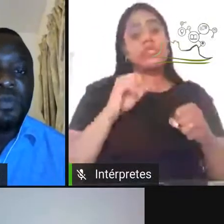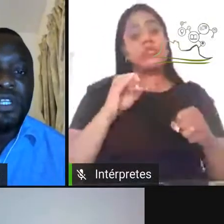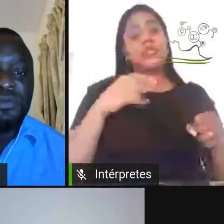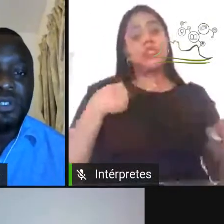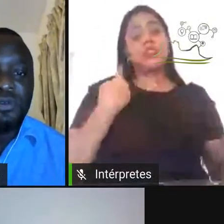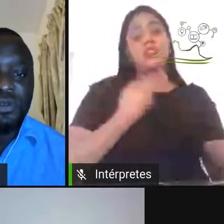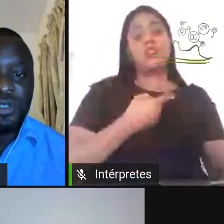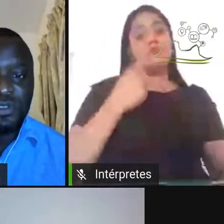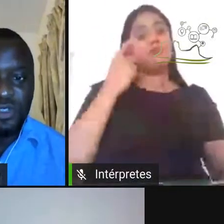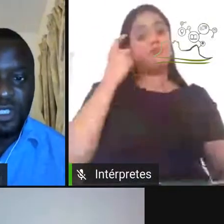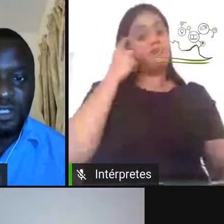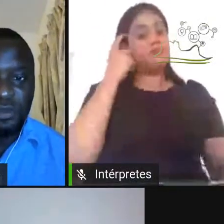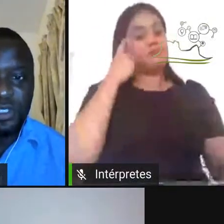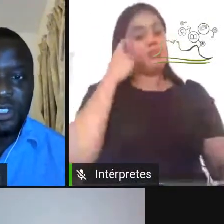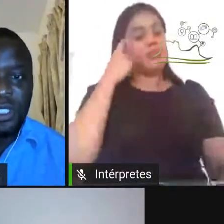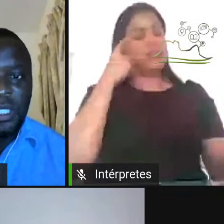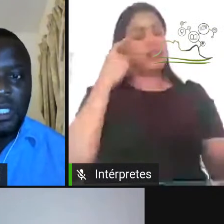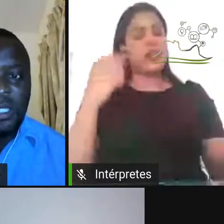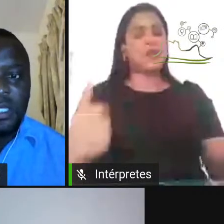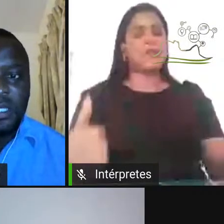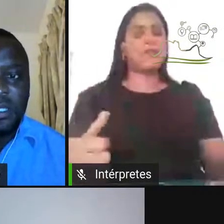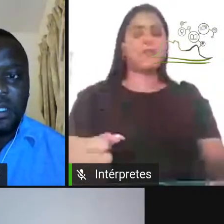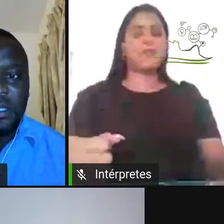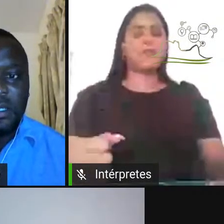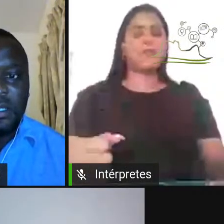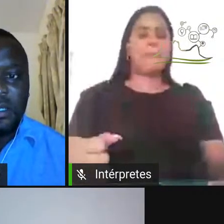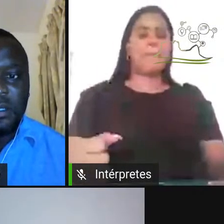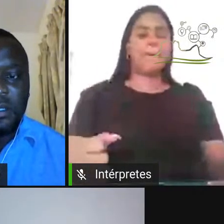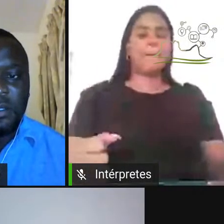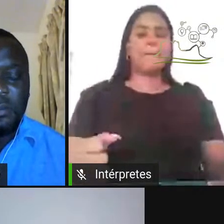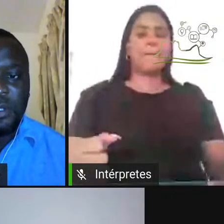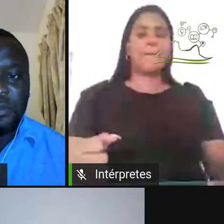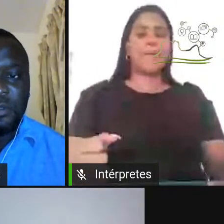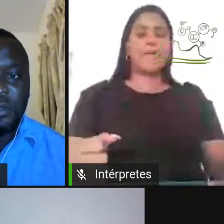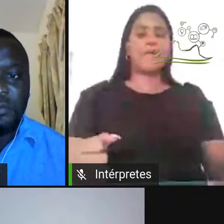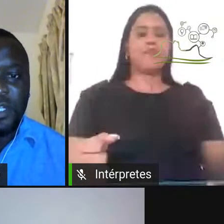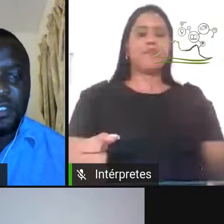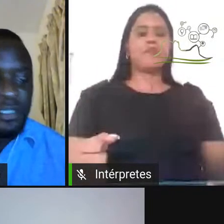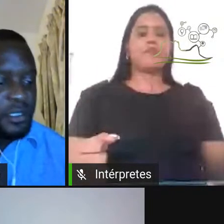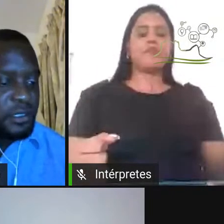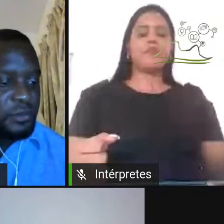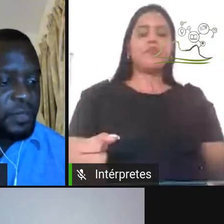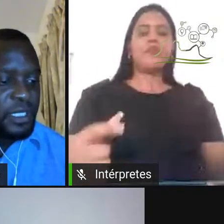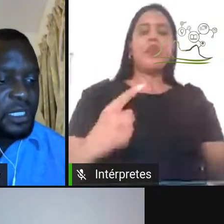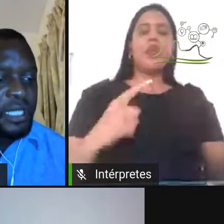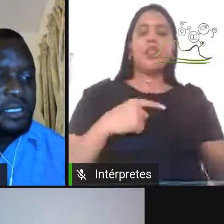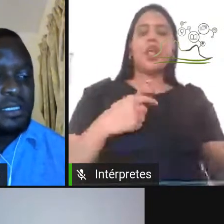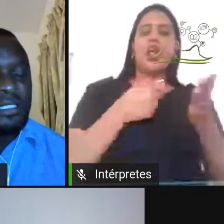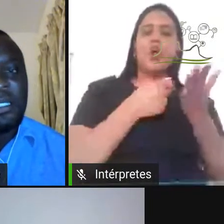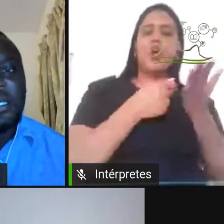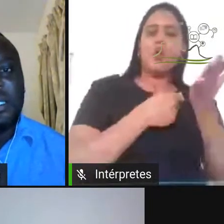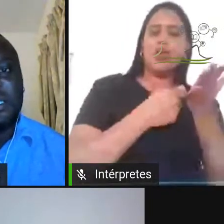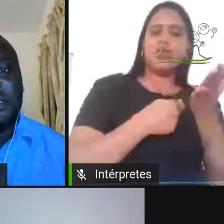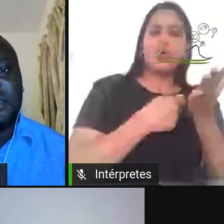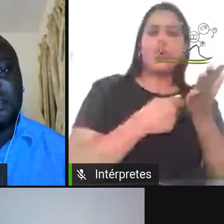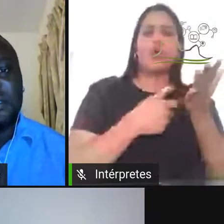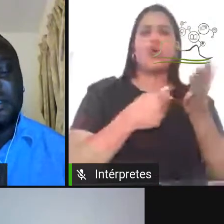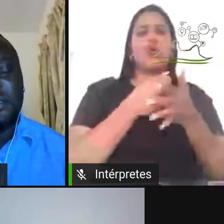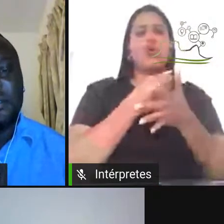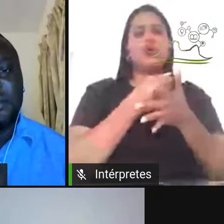e se calhar é o tal inconformismo dos autores, dos escritores e pronto, eu haveria de